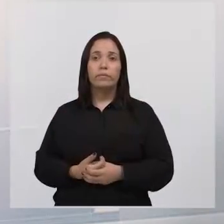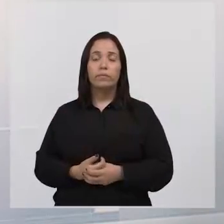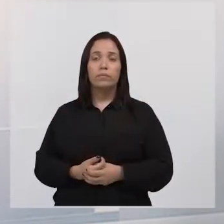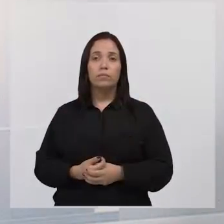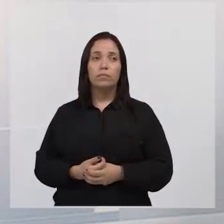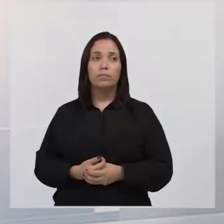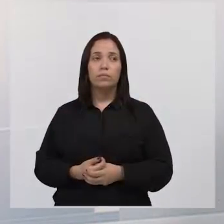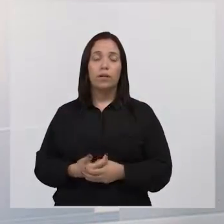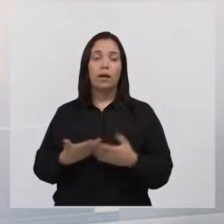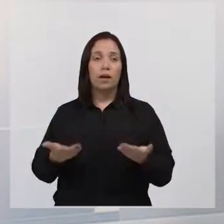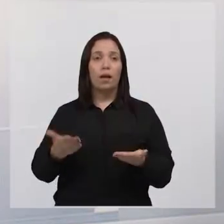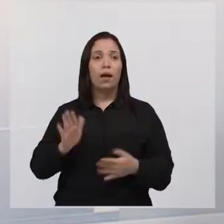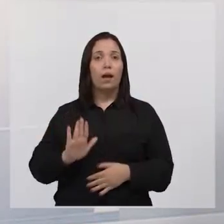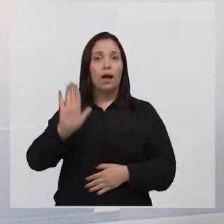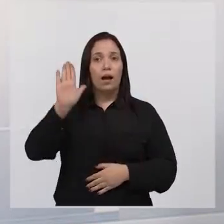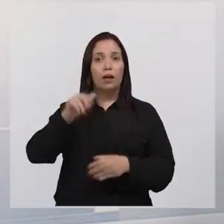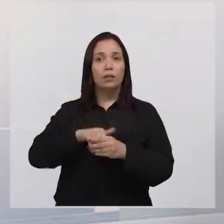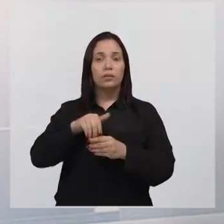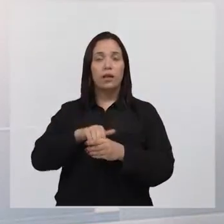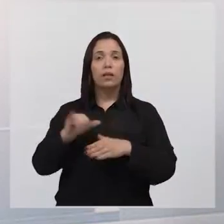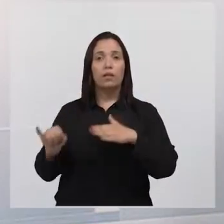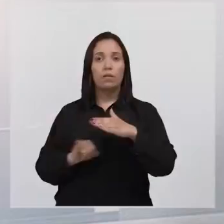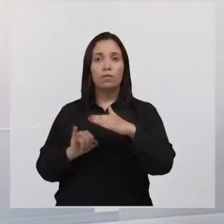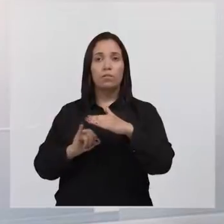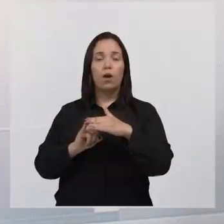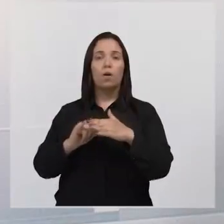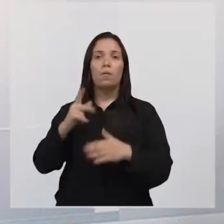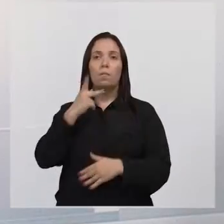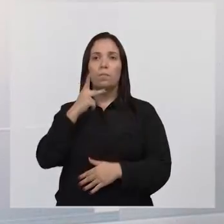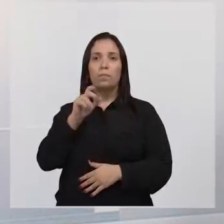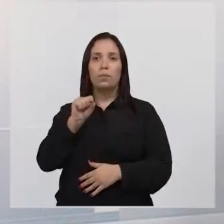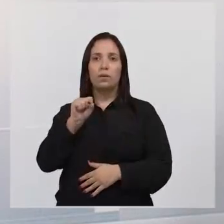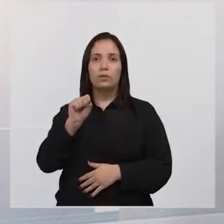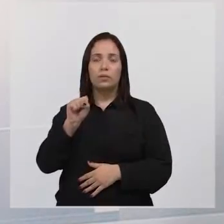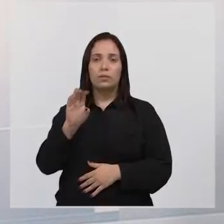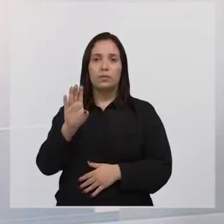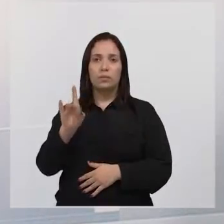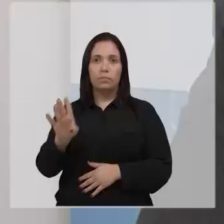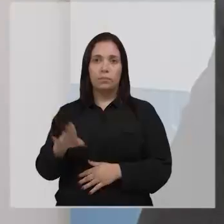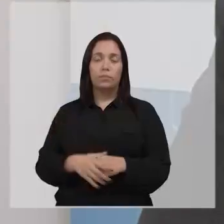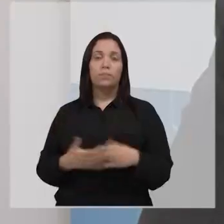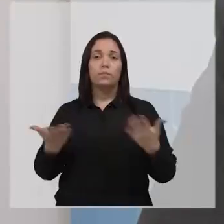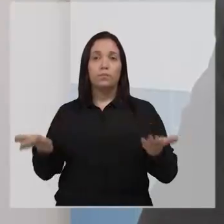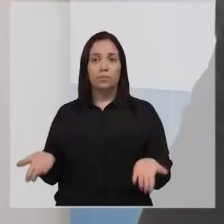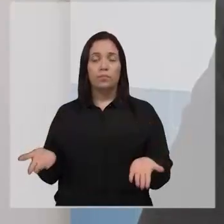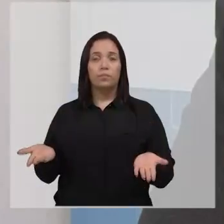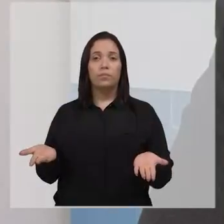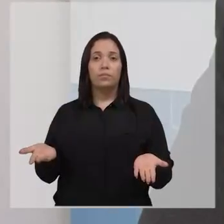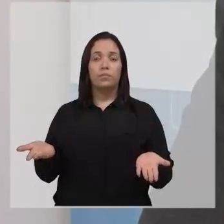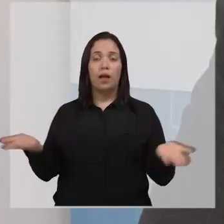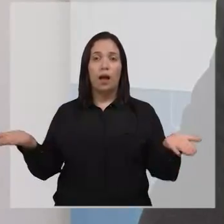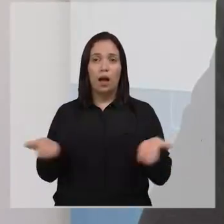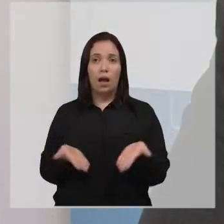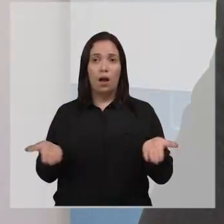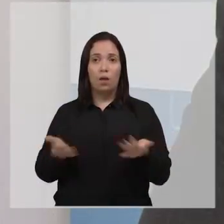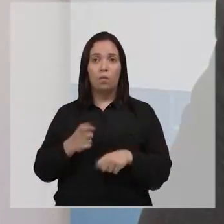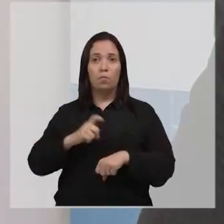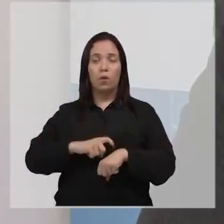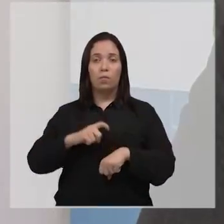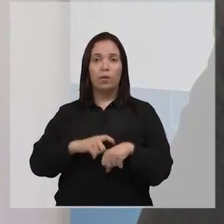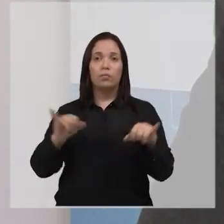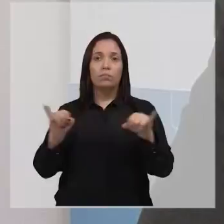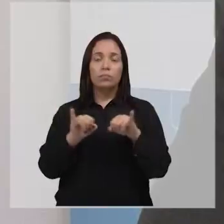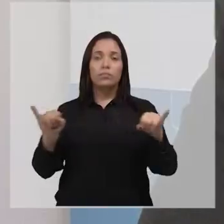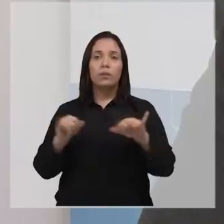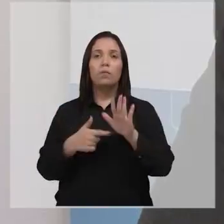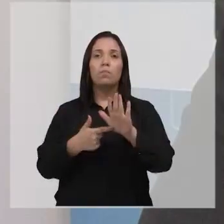errar, é o candidato informal do PSDB, né? E aí essa força aparecendo agora, nesse momento,